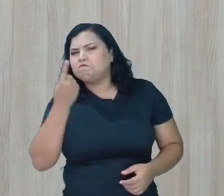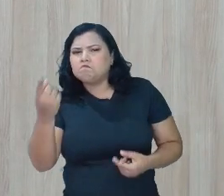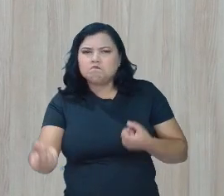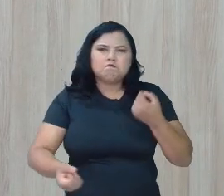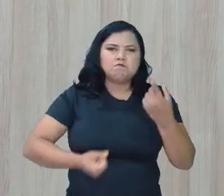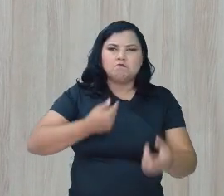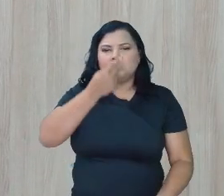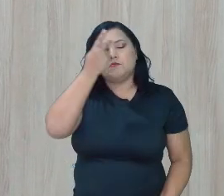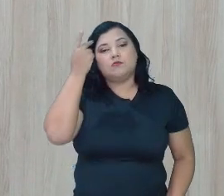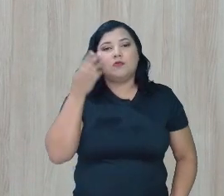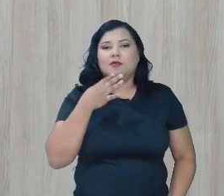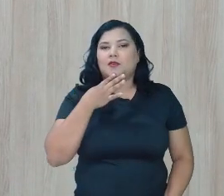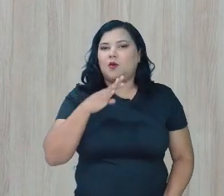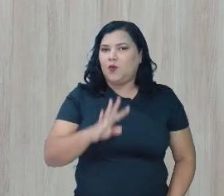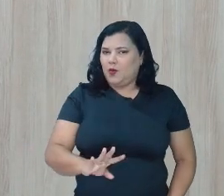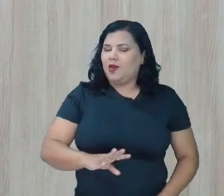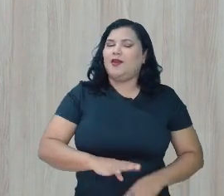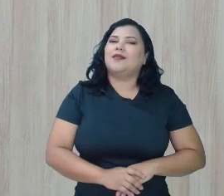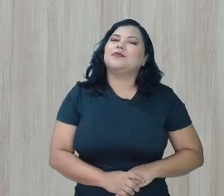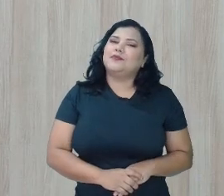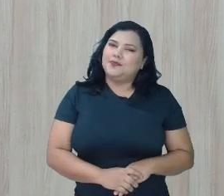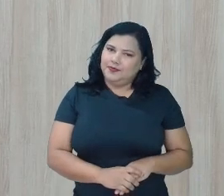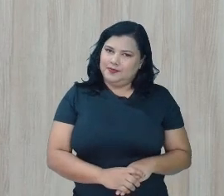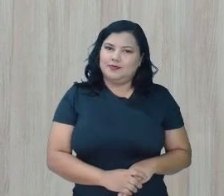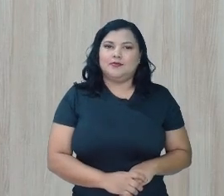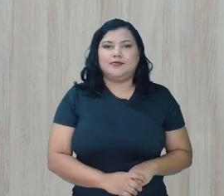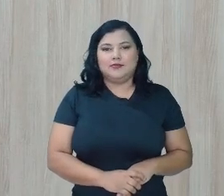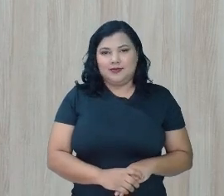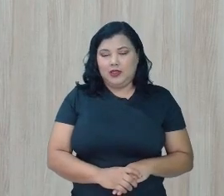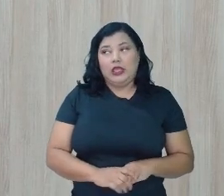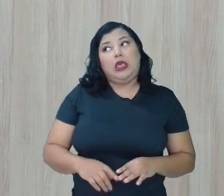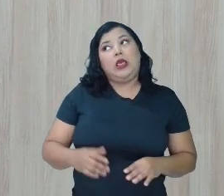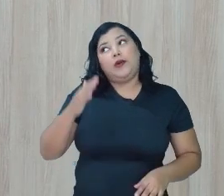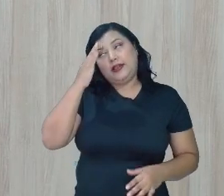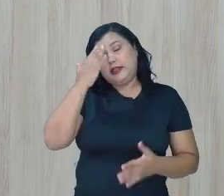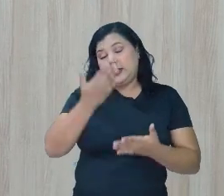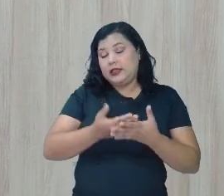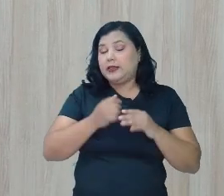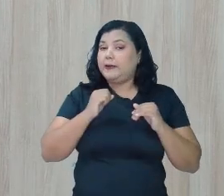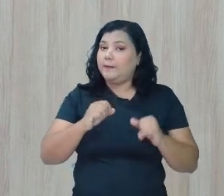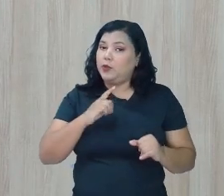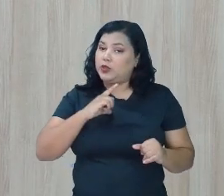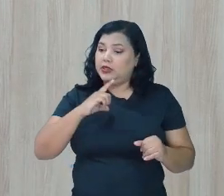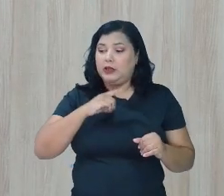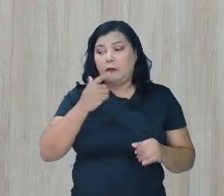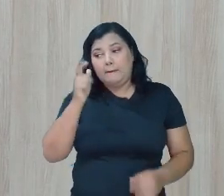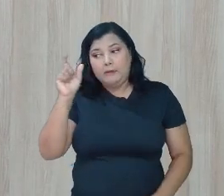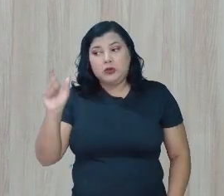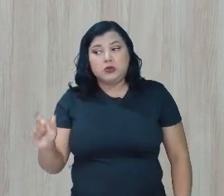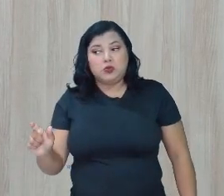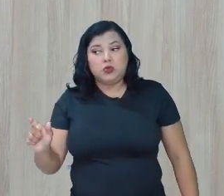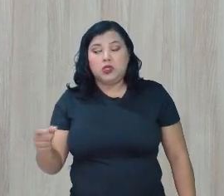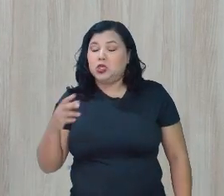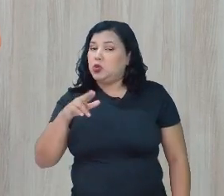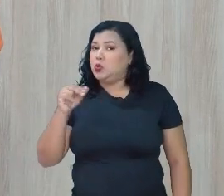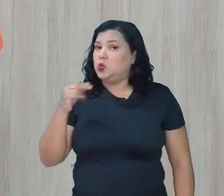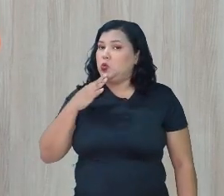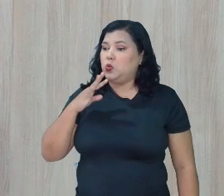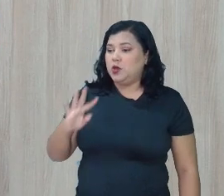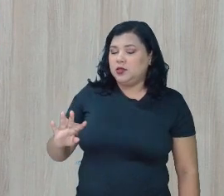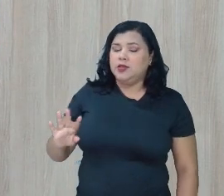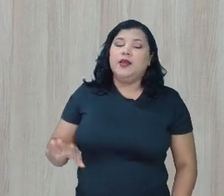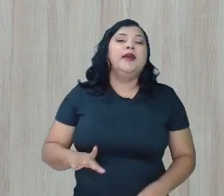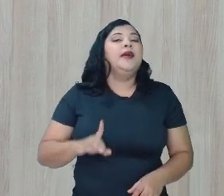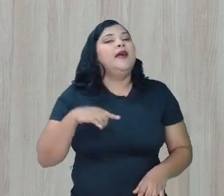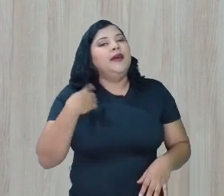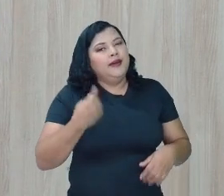como mangá. Eu acredito que pode não existir essa pessoa, mas de repente exista. E aí temos